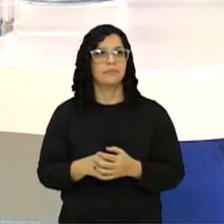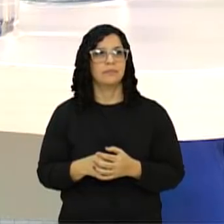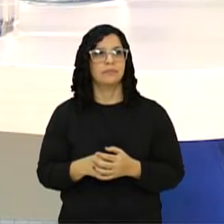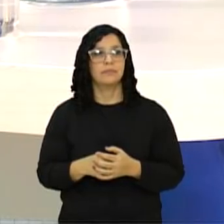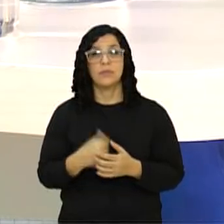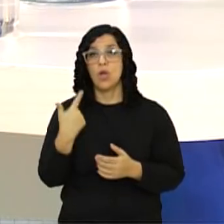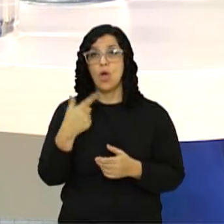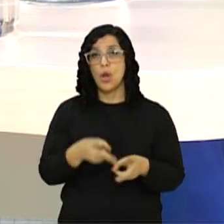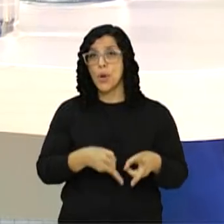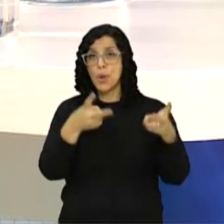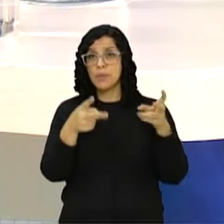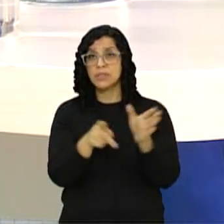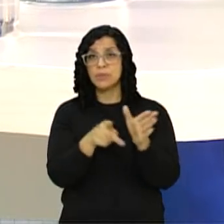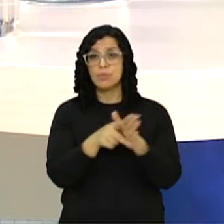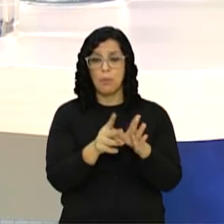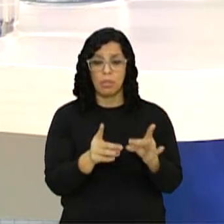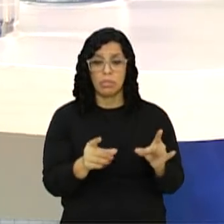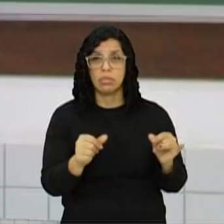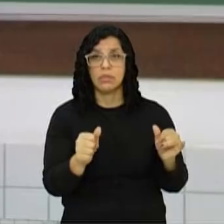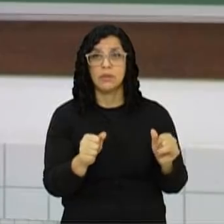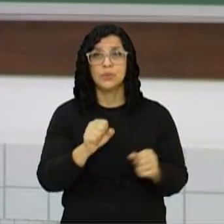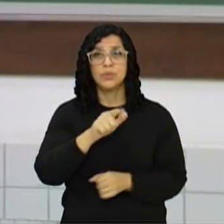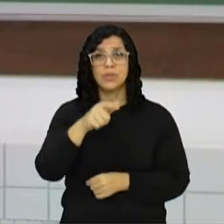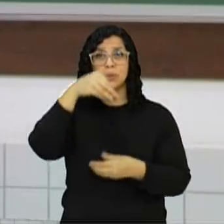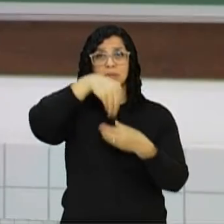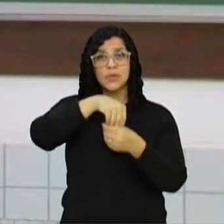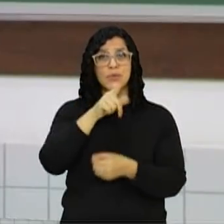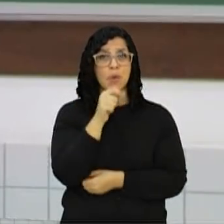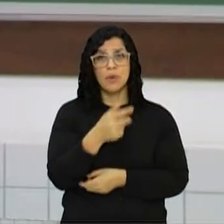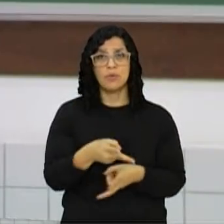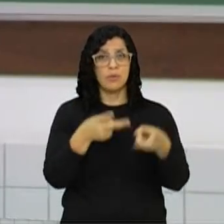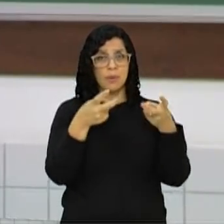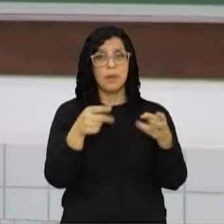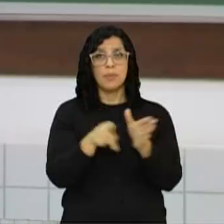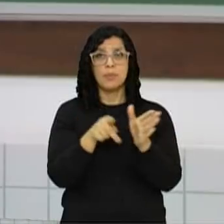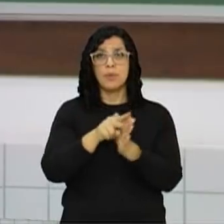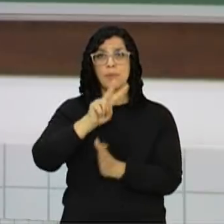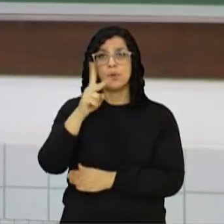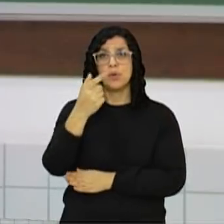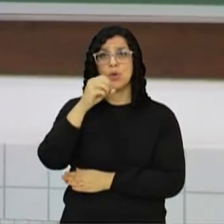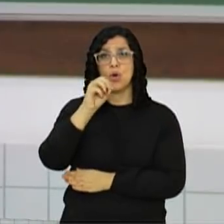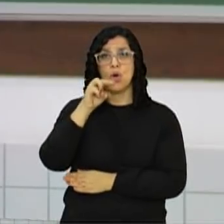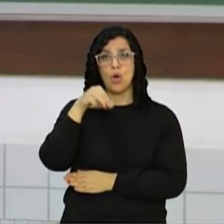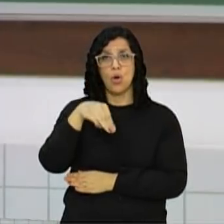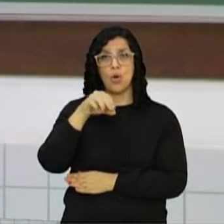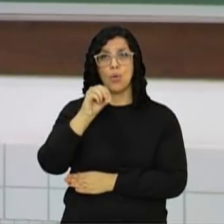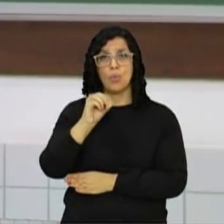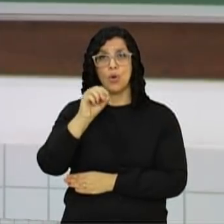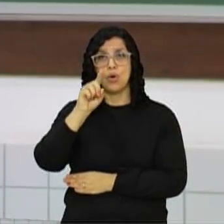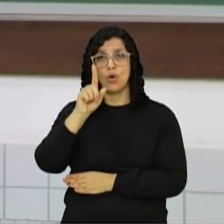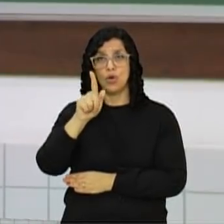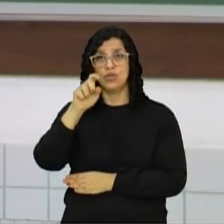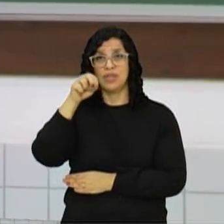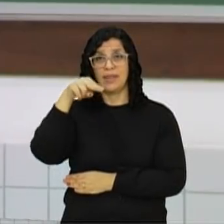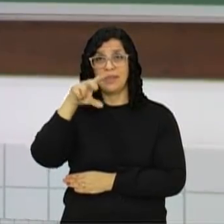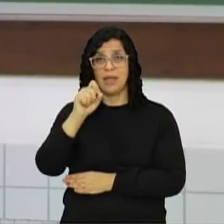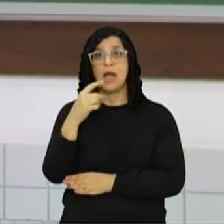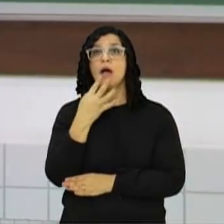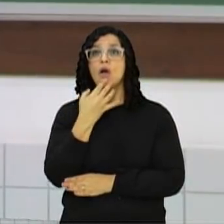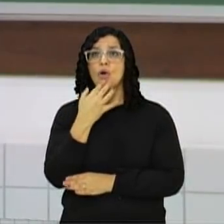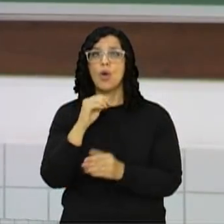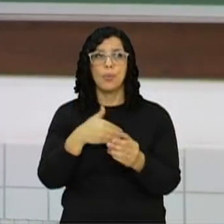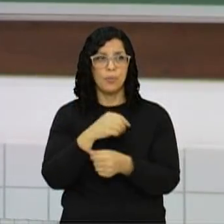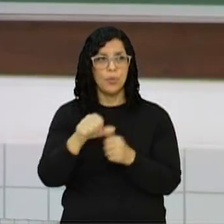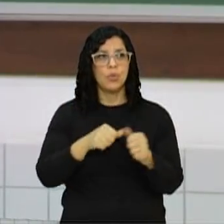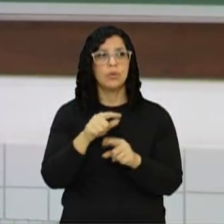Então, eu não percebo esse sal nessa água. Então, é uma mistura homogênea. Mesmo que tenha mudado a sua